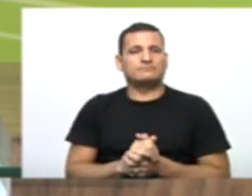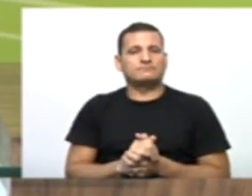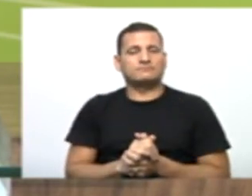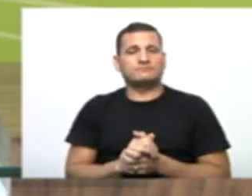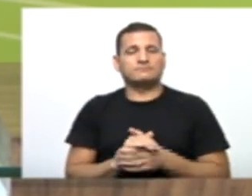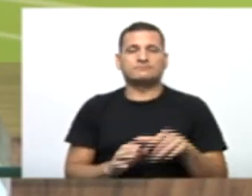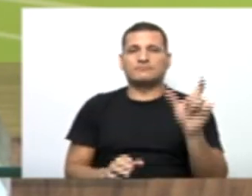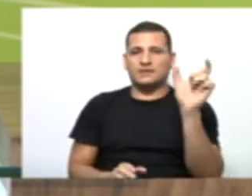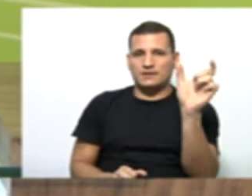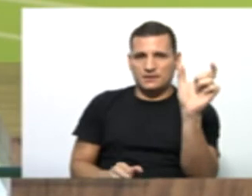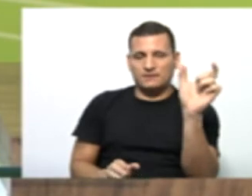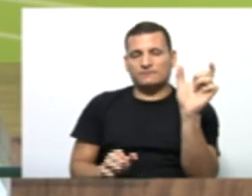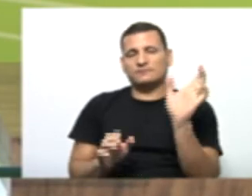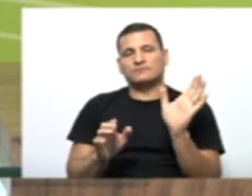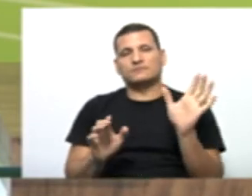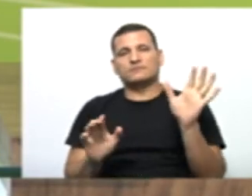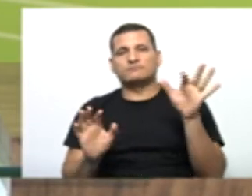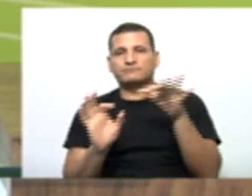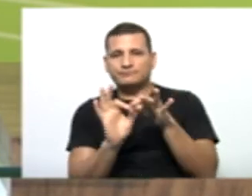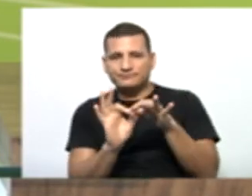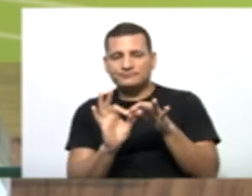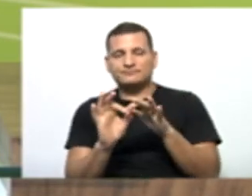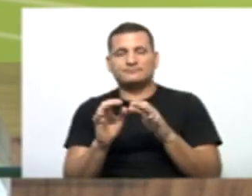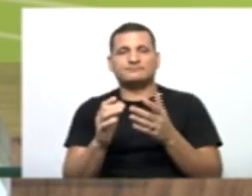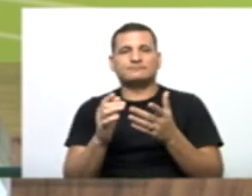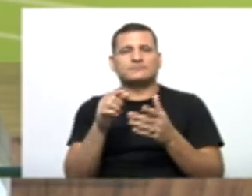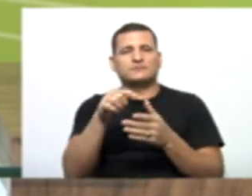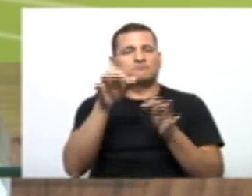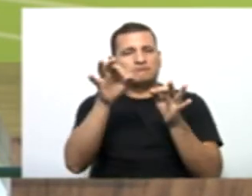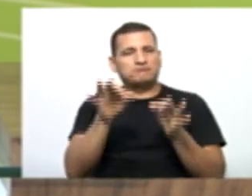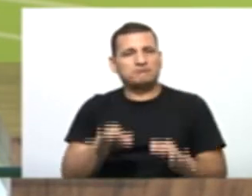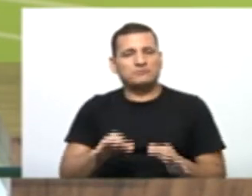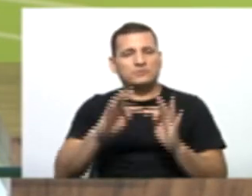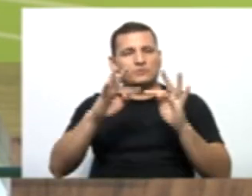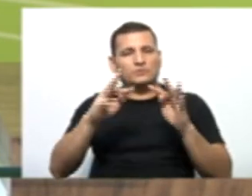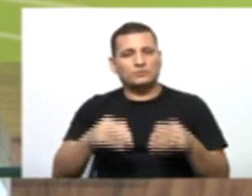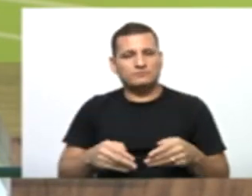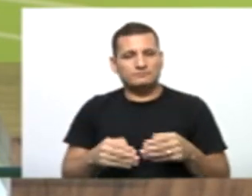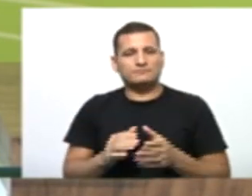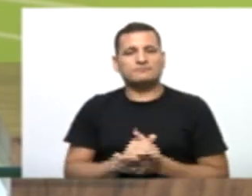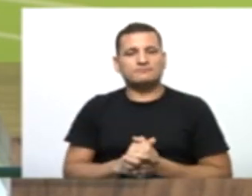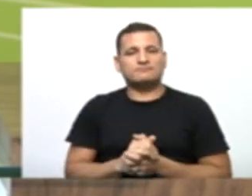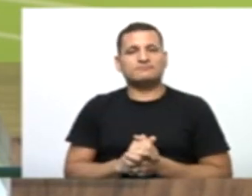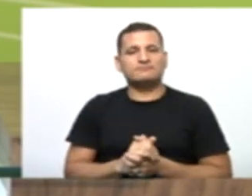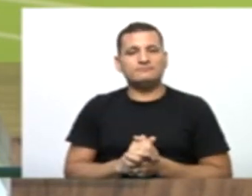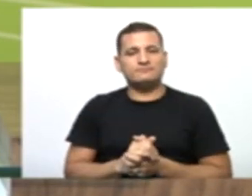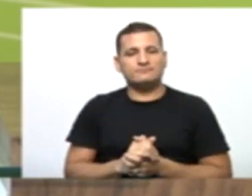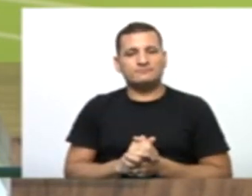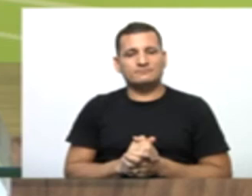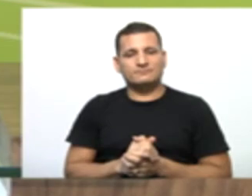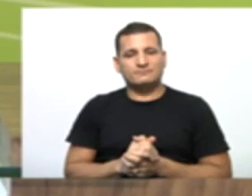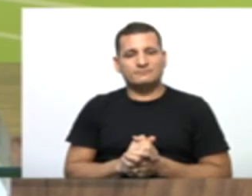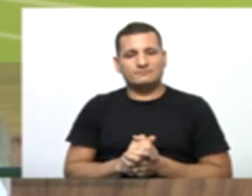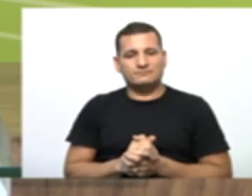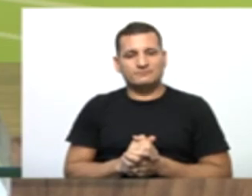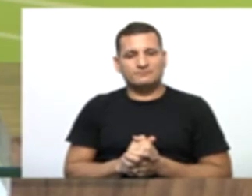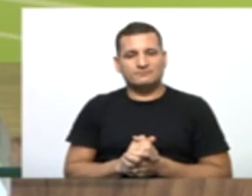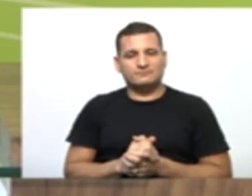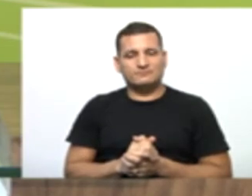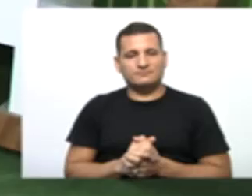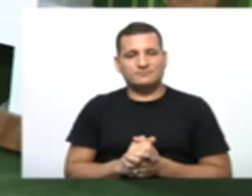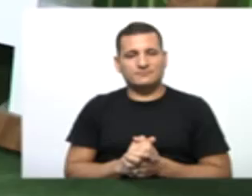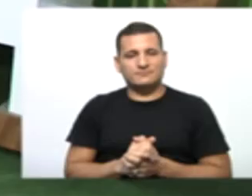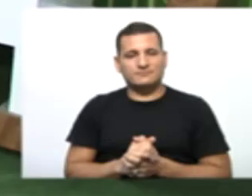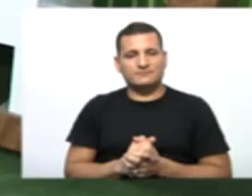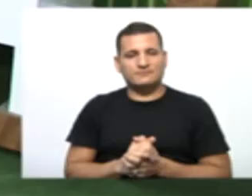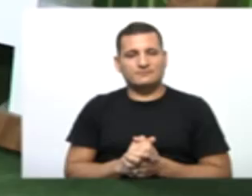os conceitos, parabéns. Você acertou todas. Fiquei bastante contente com suas respostas, Tamílis. Muito